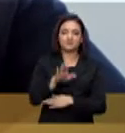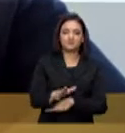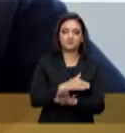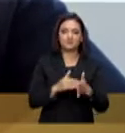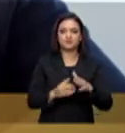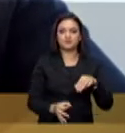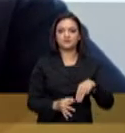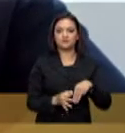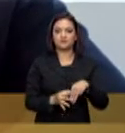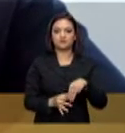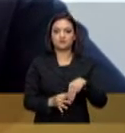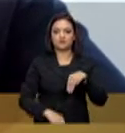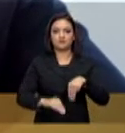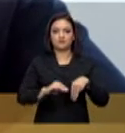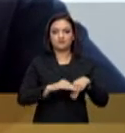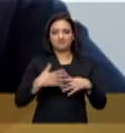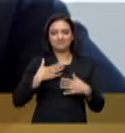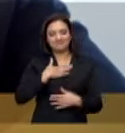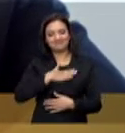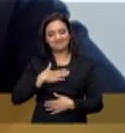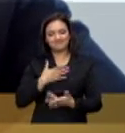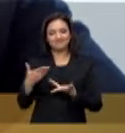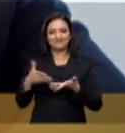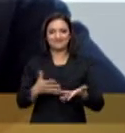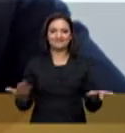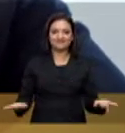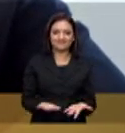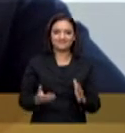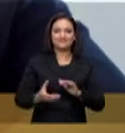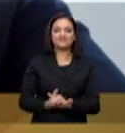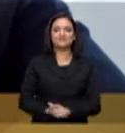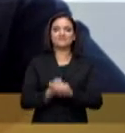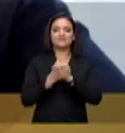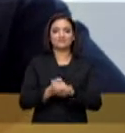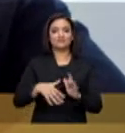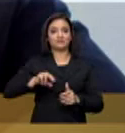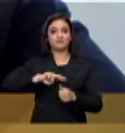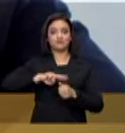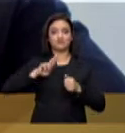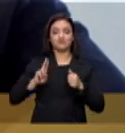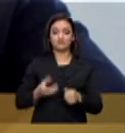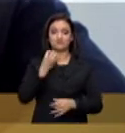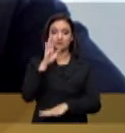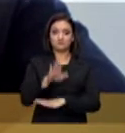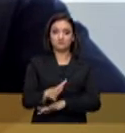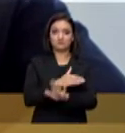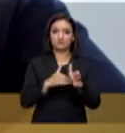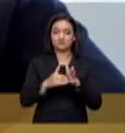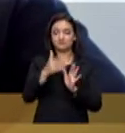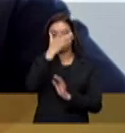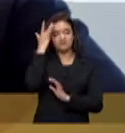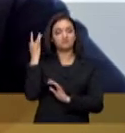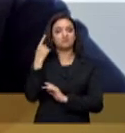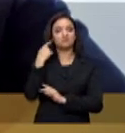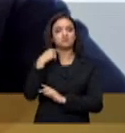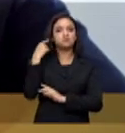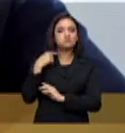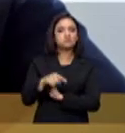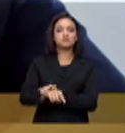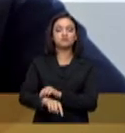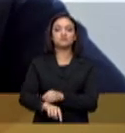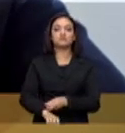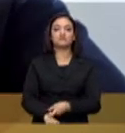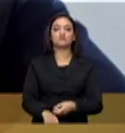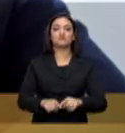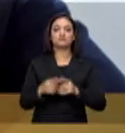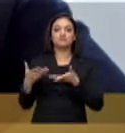subprocurador-geral da República, senhor advogado-geral da União. Muito boa tarde aos meus colegas que aqui estão, a assistência toda que nos assiste. Eu estou aqui pela